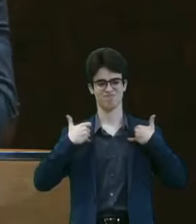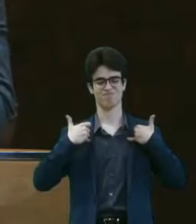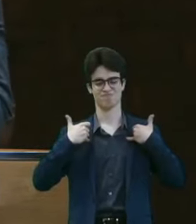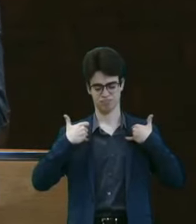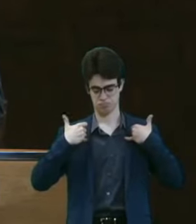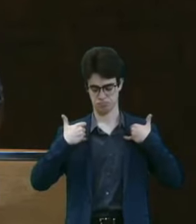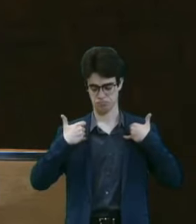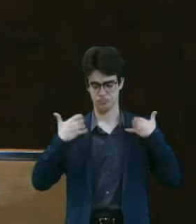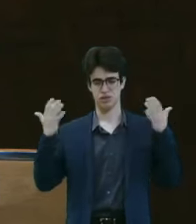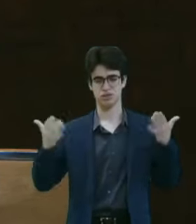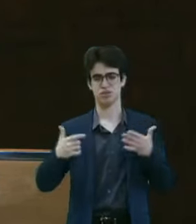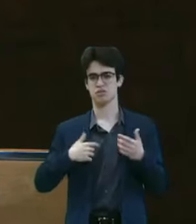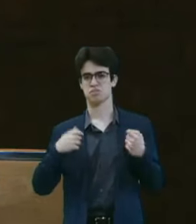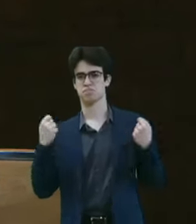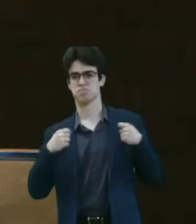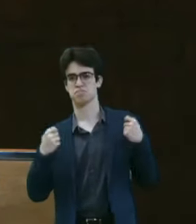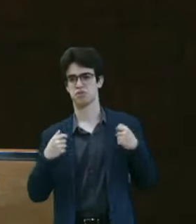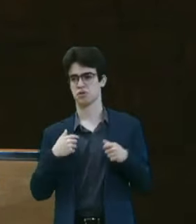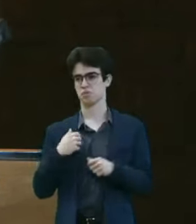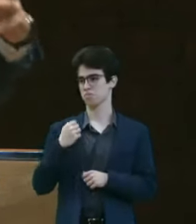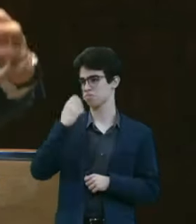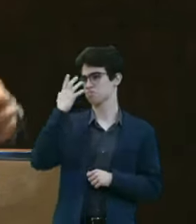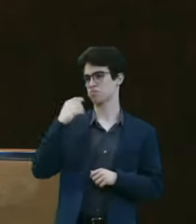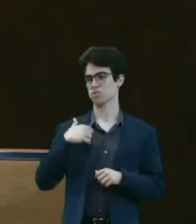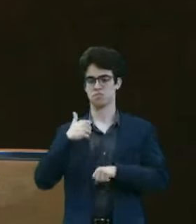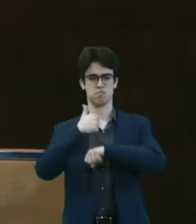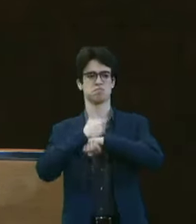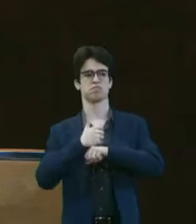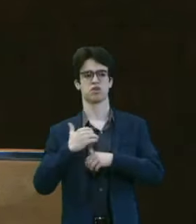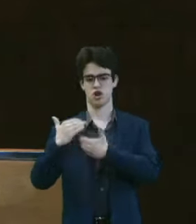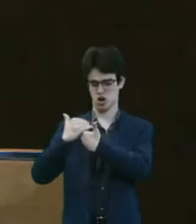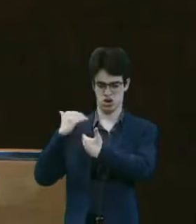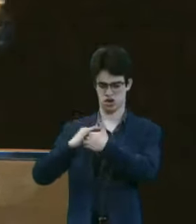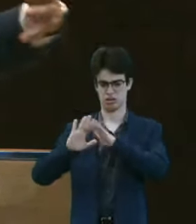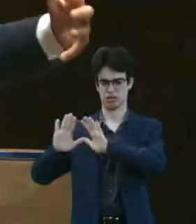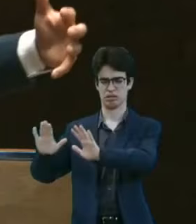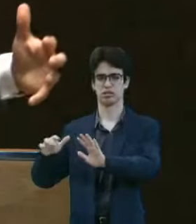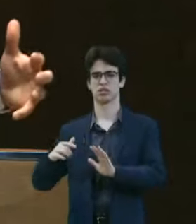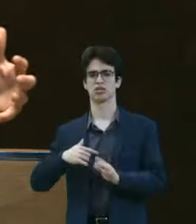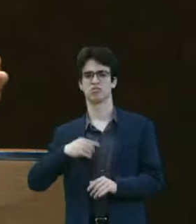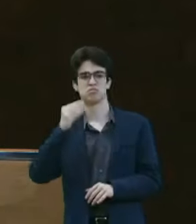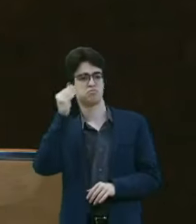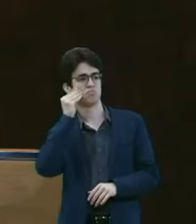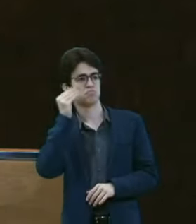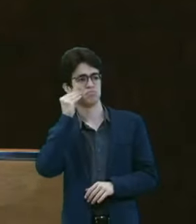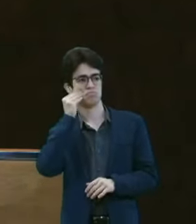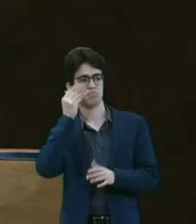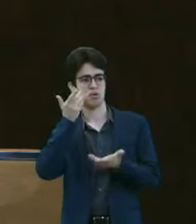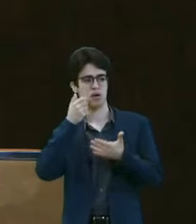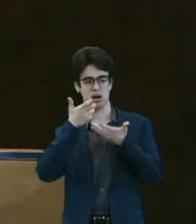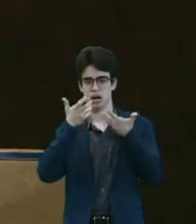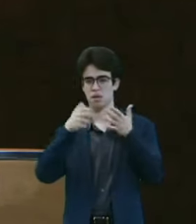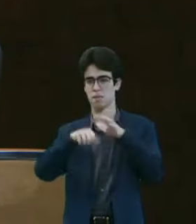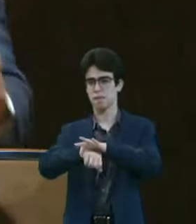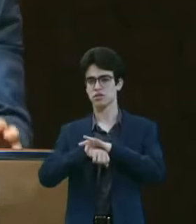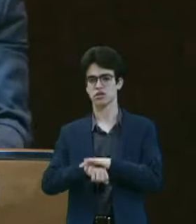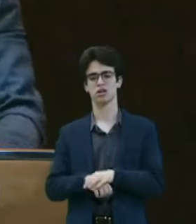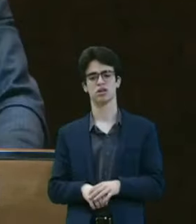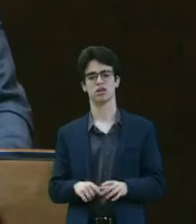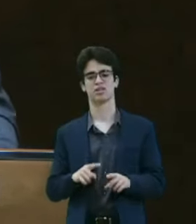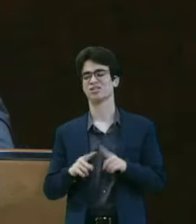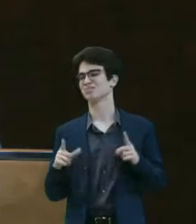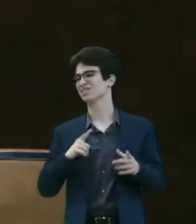Ele precisa ser o dono da razão. Ele não sabe ouvir conselhos. Ele tenta se proteger. Isso atrapalha